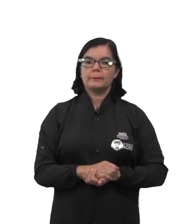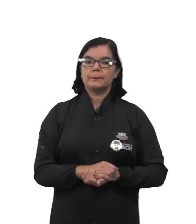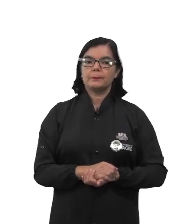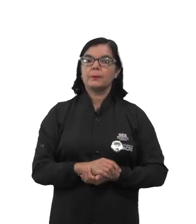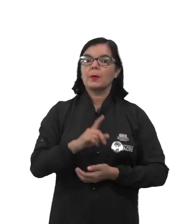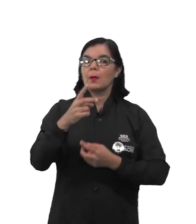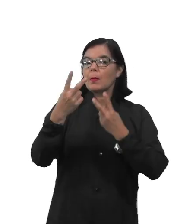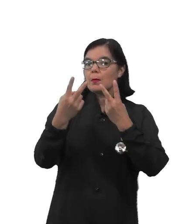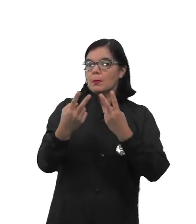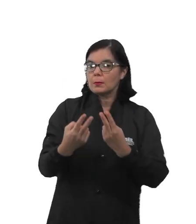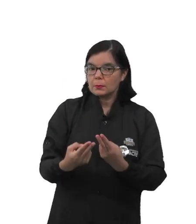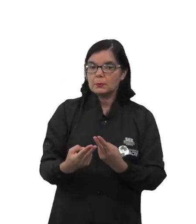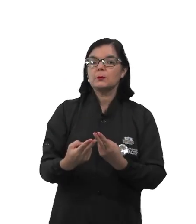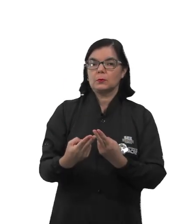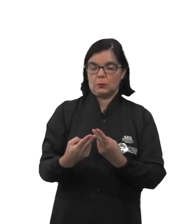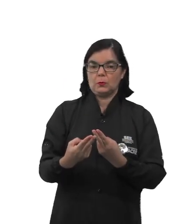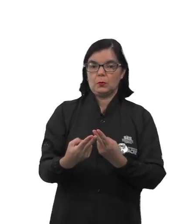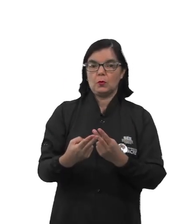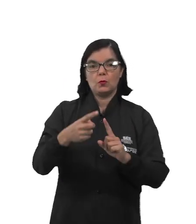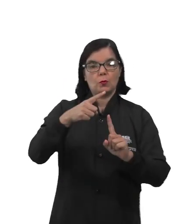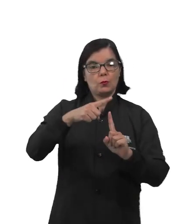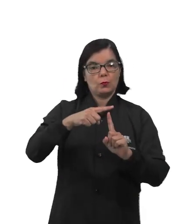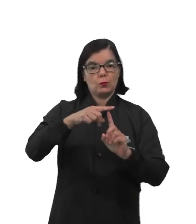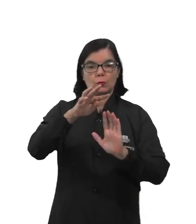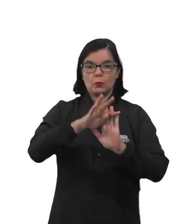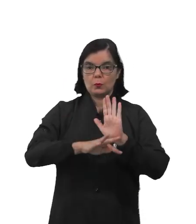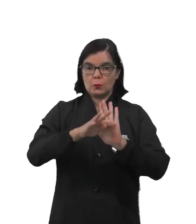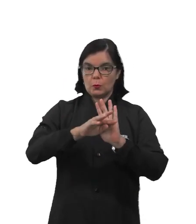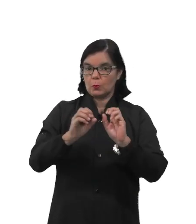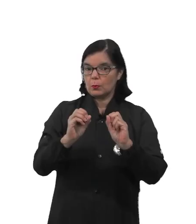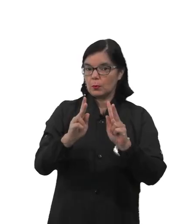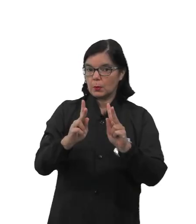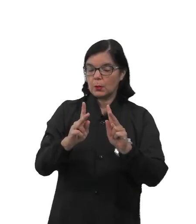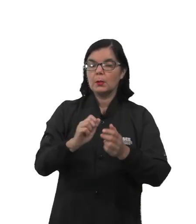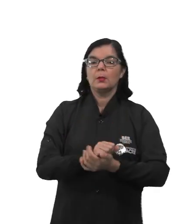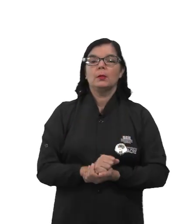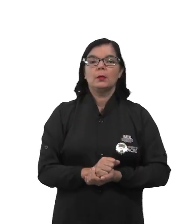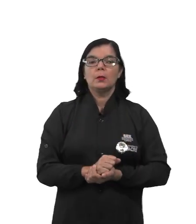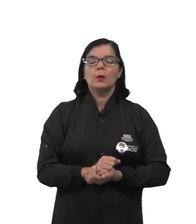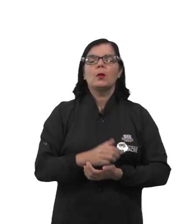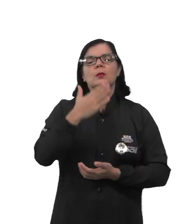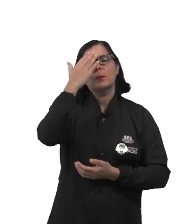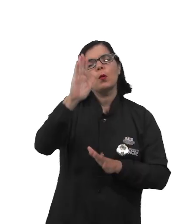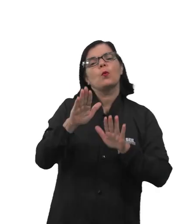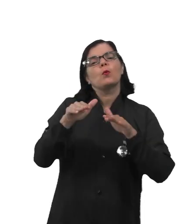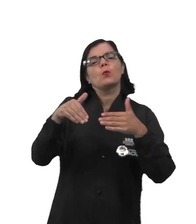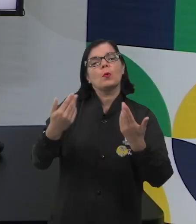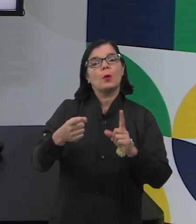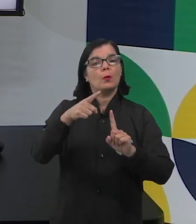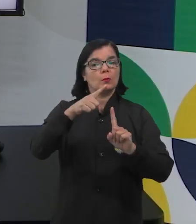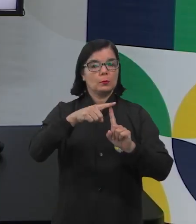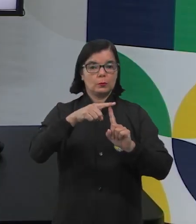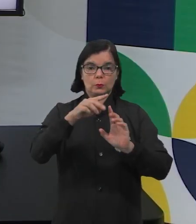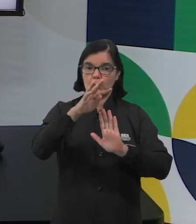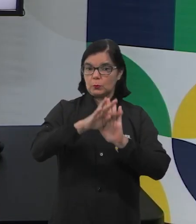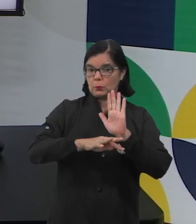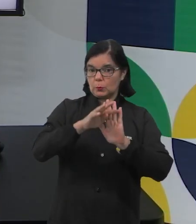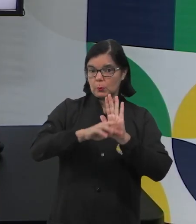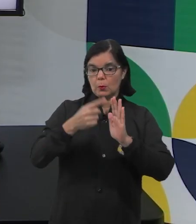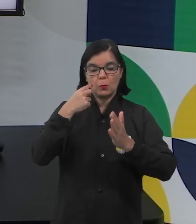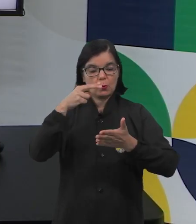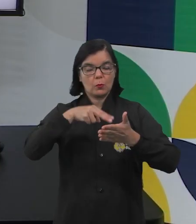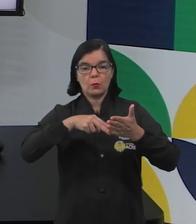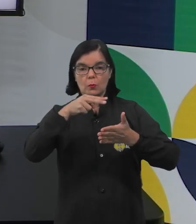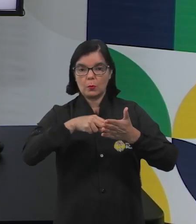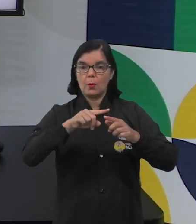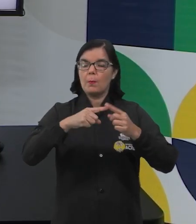é a mesma coisa que tipologia textual, ok? Então ele quer saber qual que é a tipologia desse texto que nós lemos. E